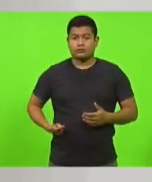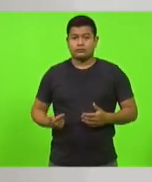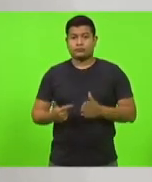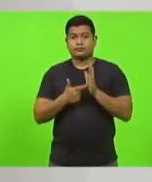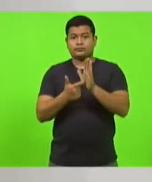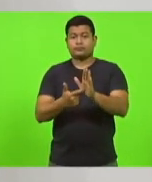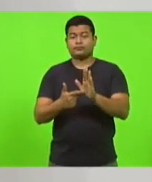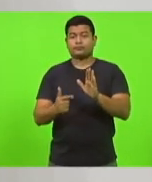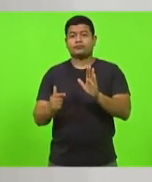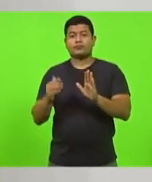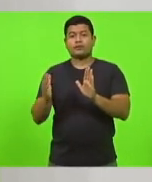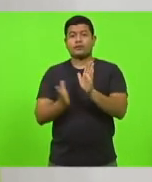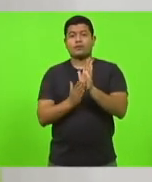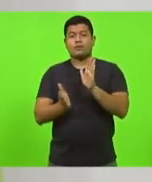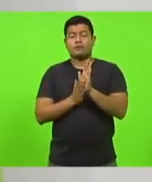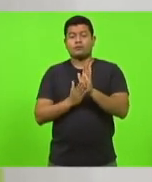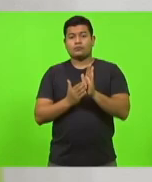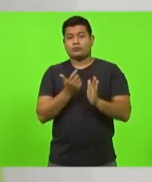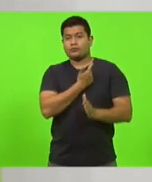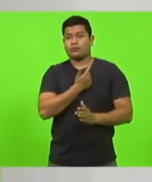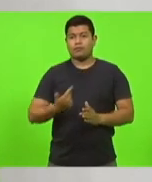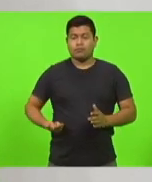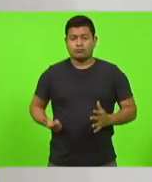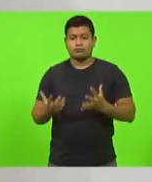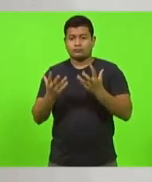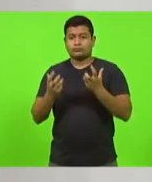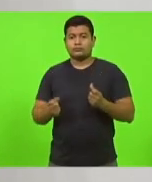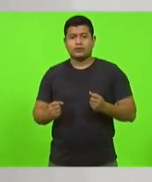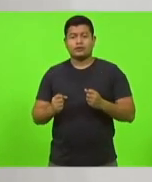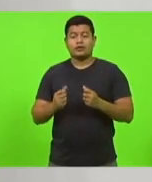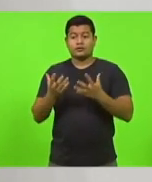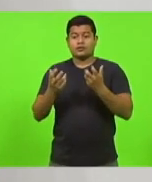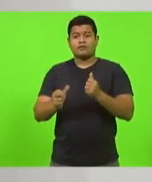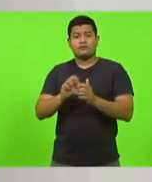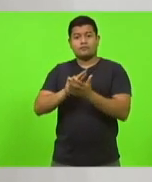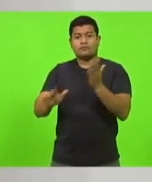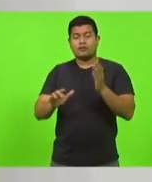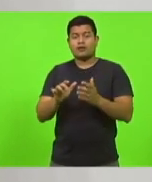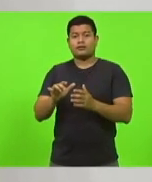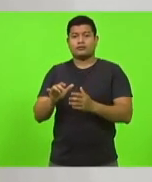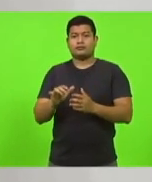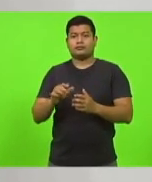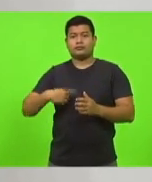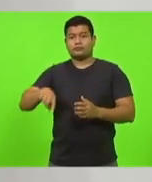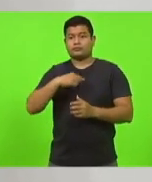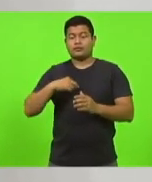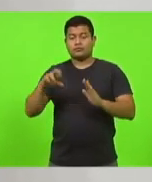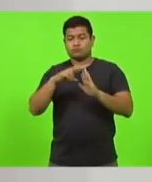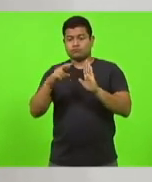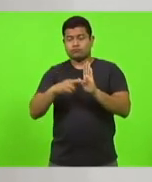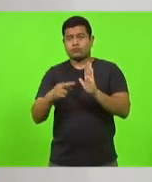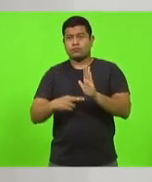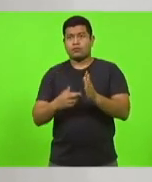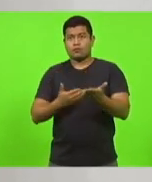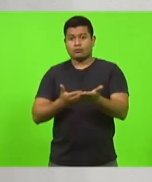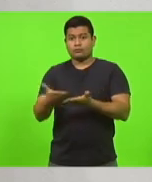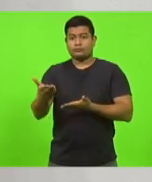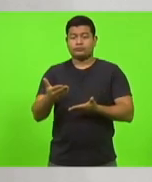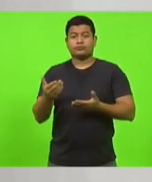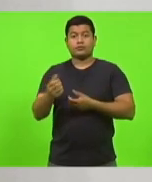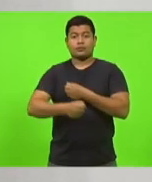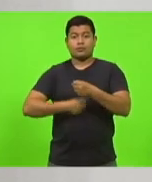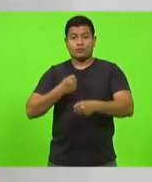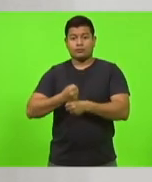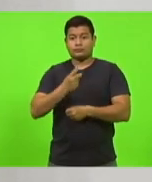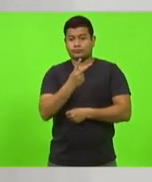digna, justa, e ia acolher várias das propostas que nós levantamos. Nós começamos o ano,